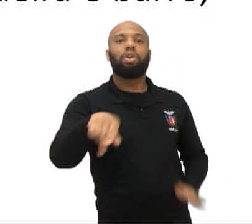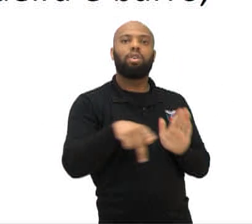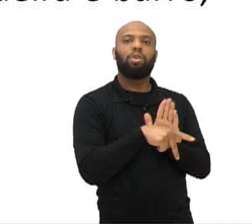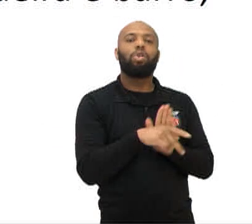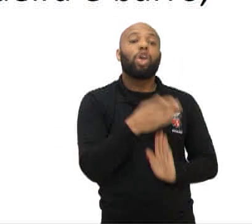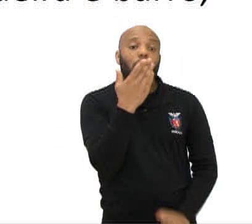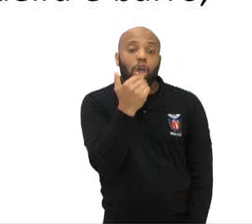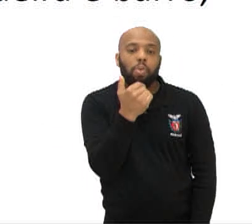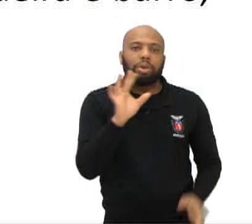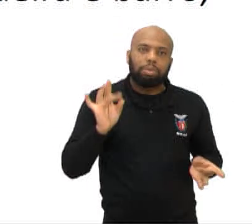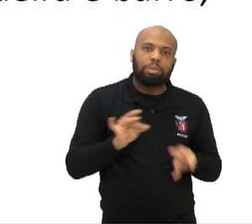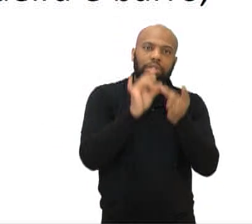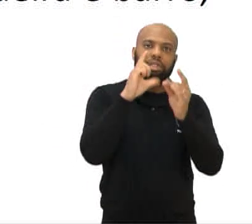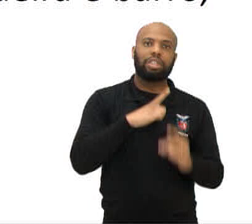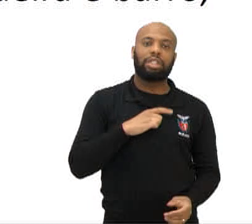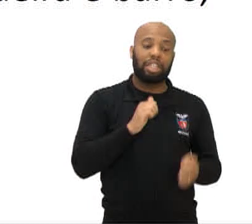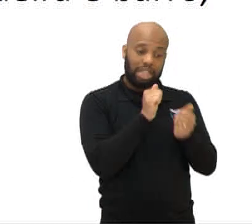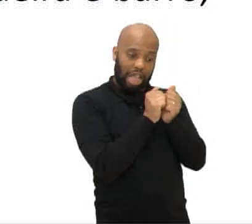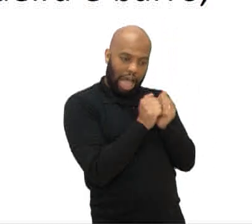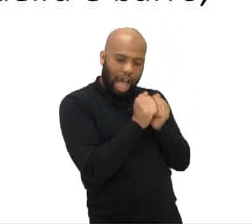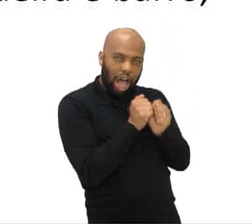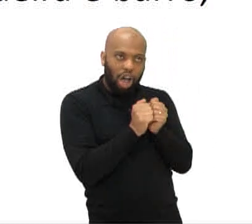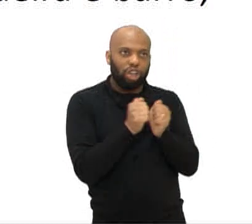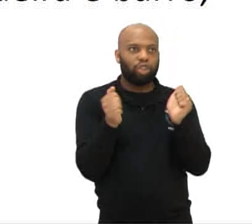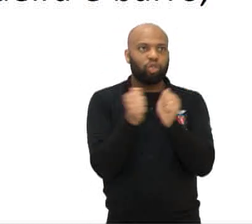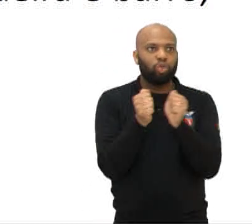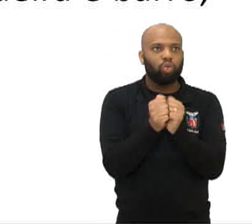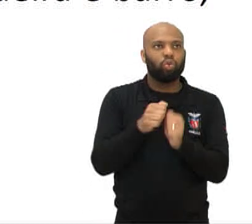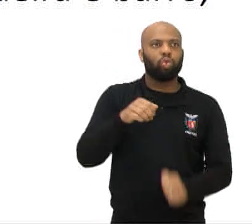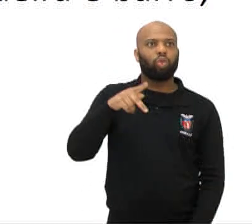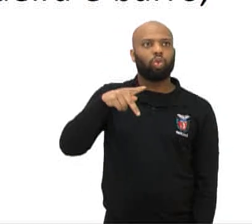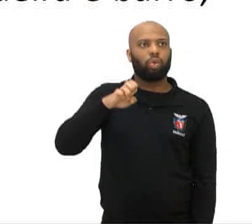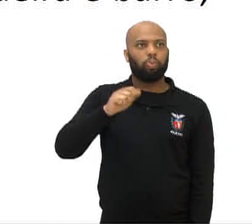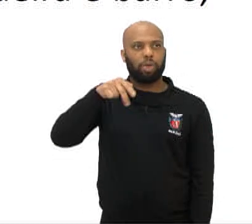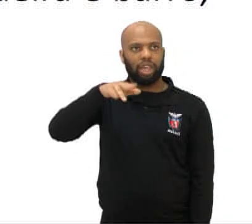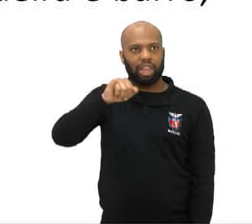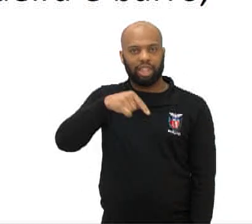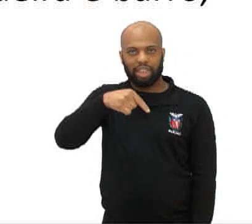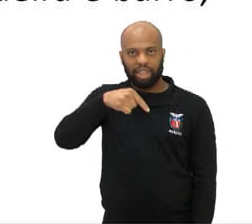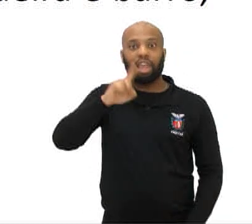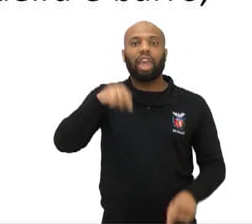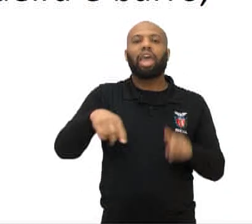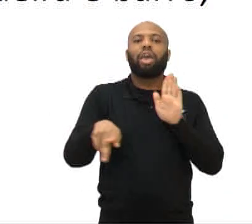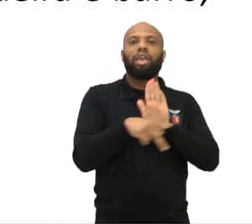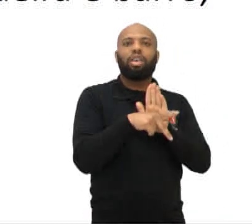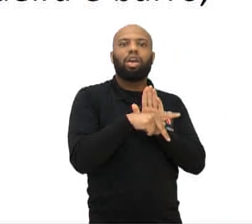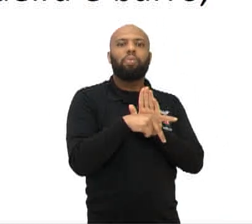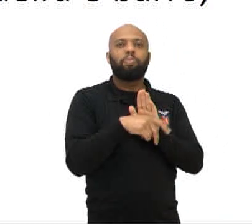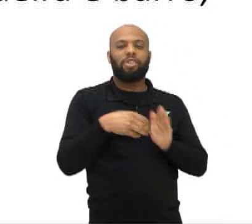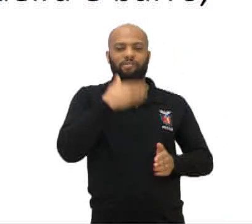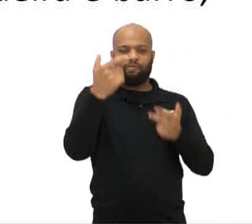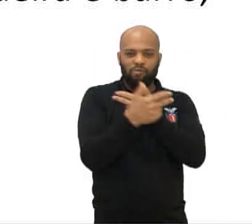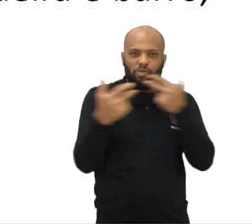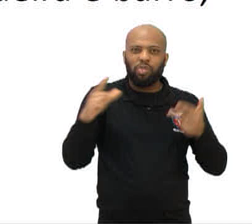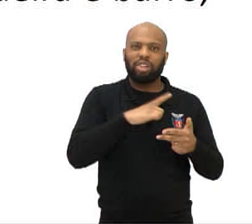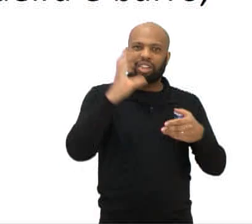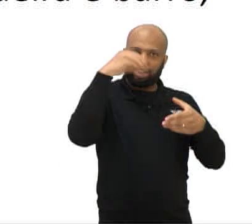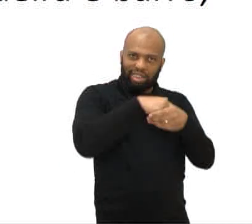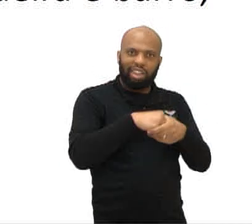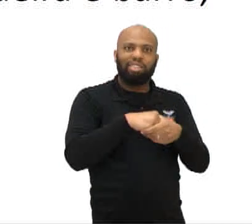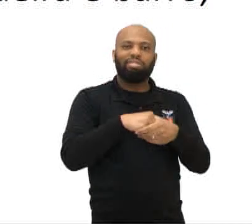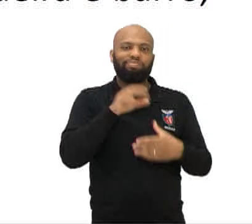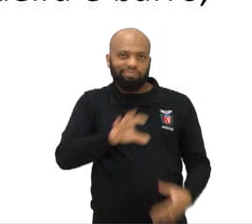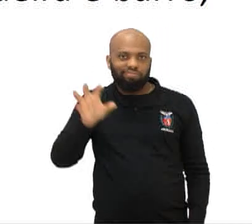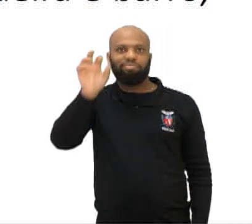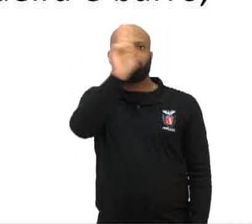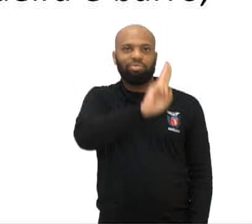pratos típicos? O arroz com pequi, o pequi é um fruto lá típico da região, então que é utilizado na